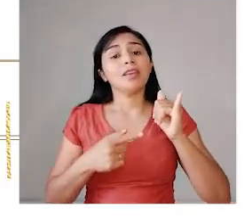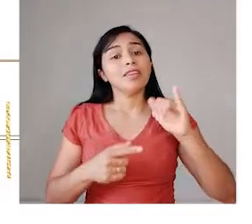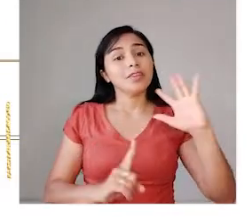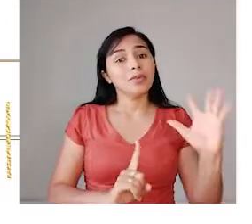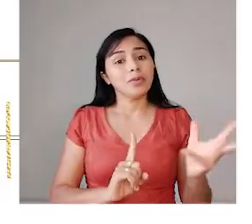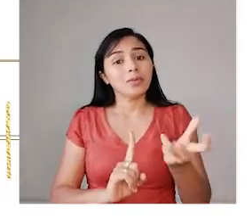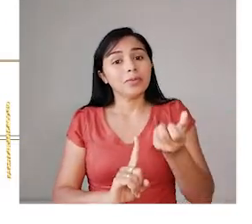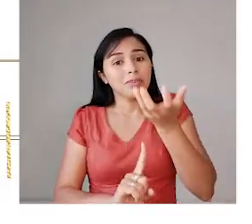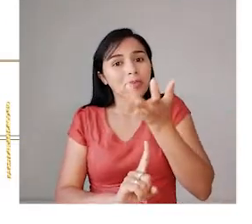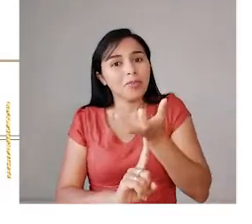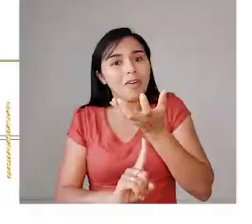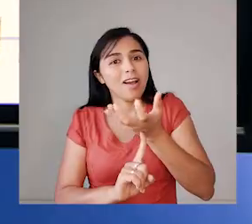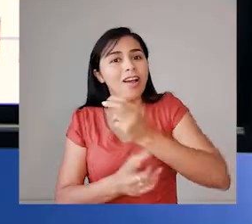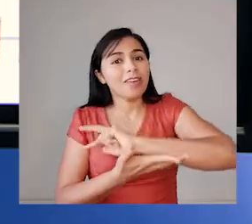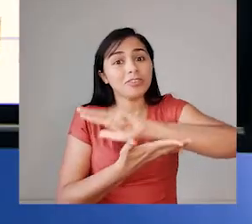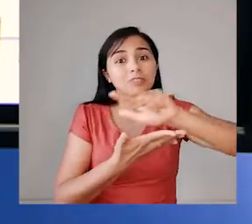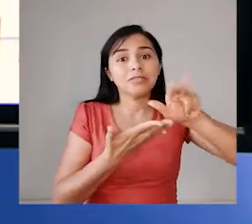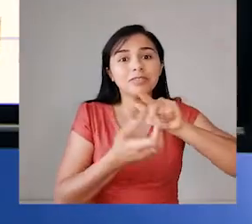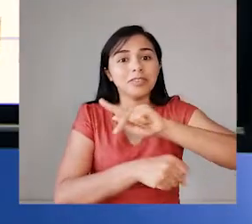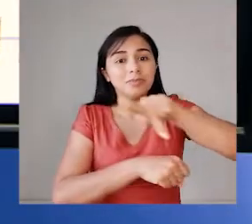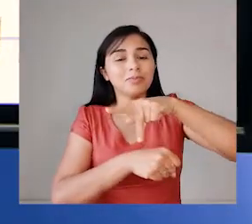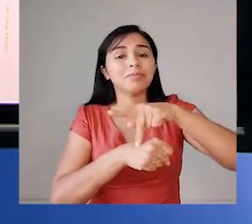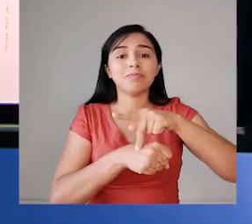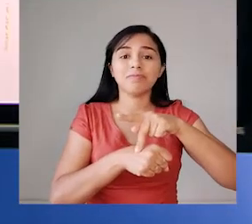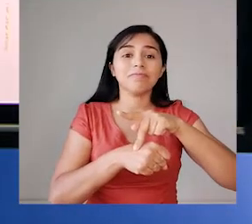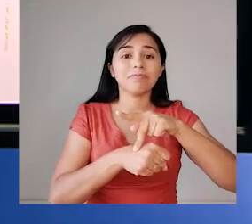alguns prêmios ao escritor.